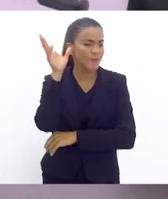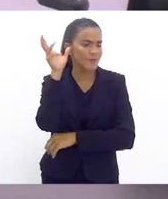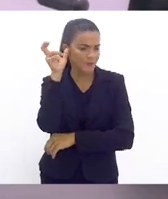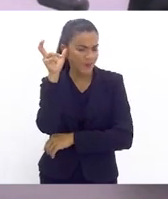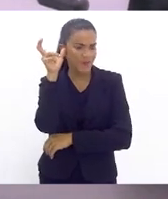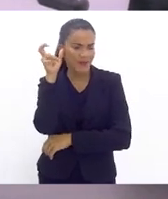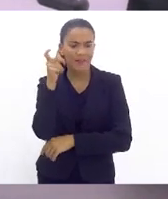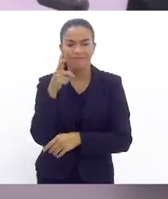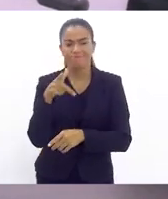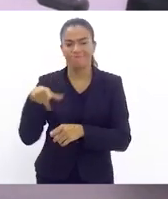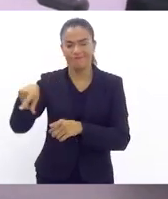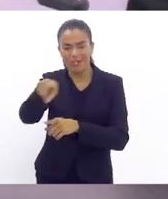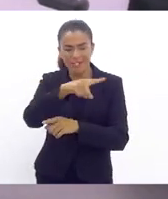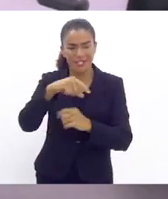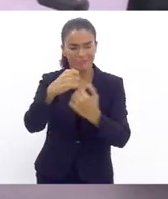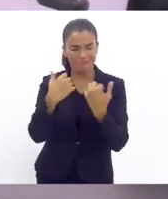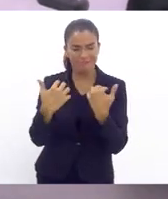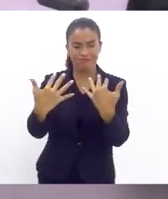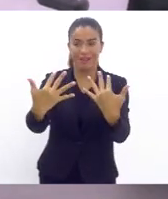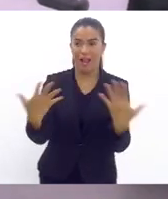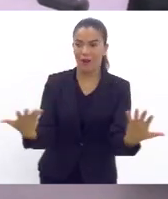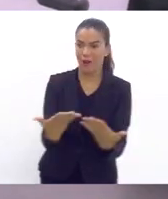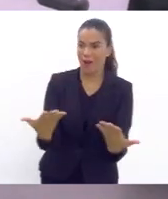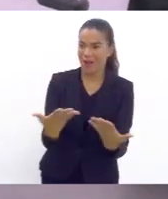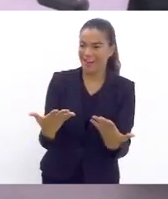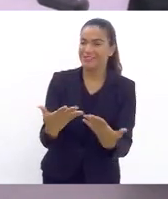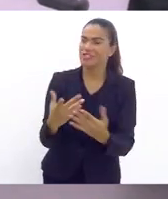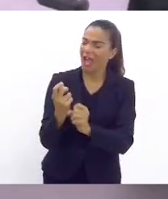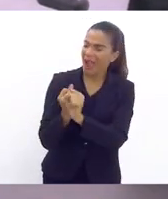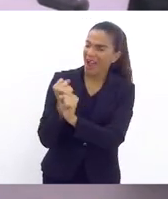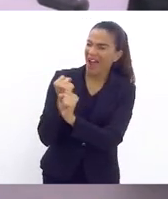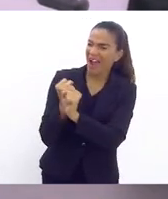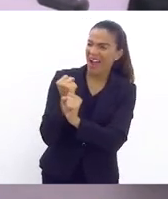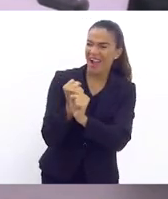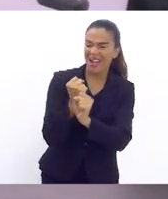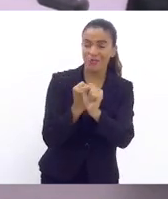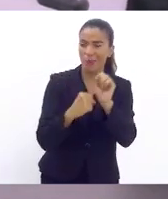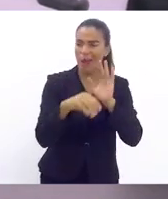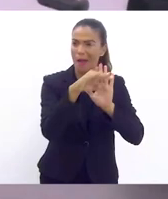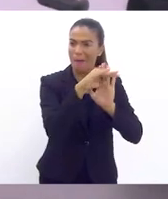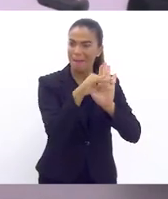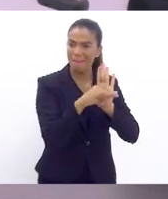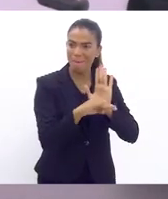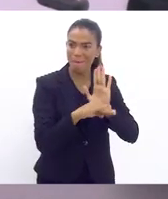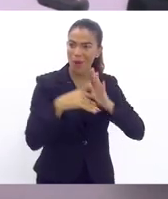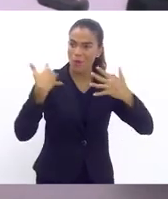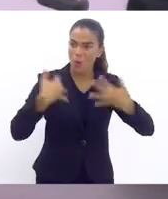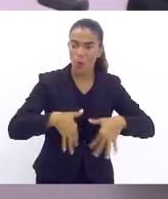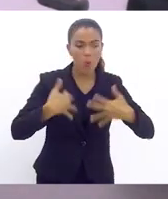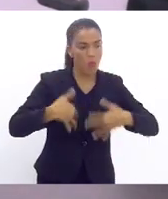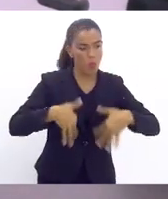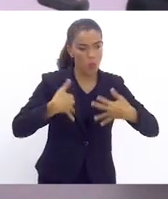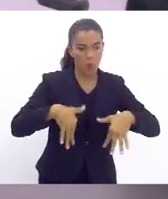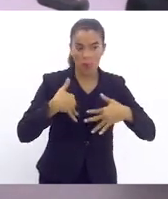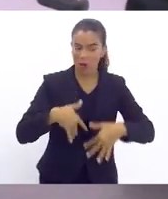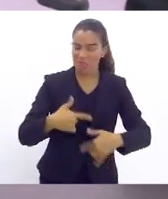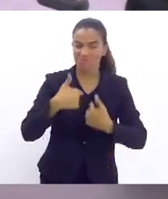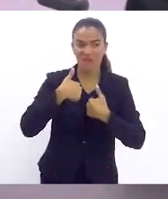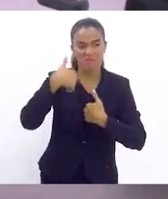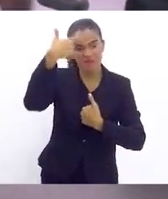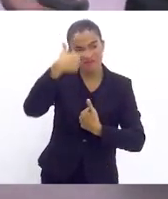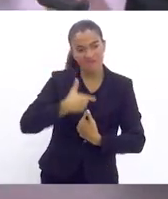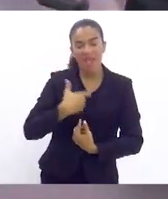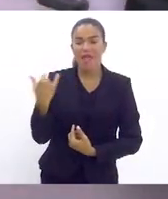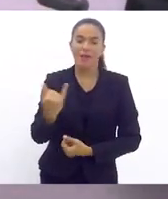que estão nessa nessa gestão há muito tempo é com essa pauta quente vai ser para mim muito importante